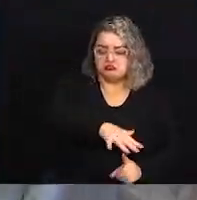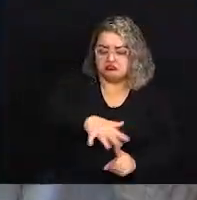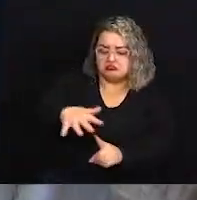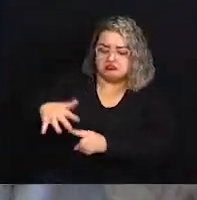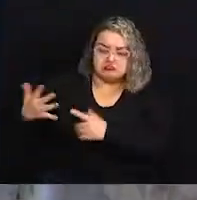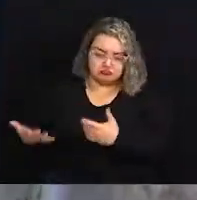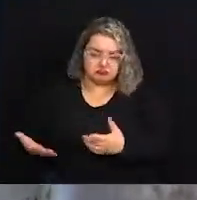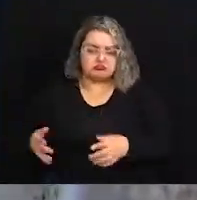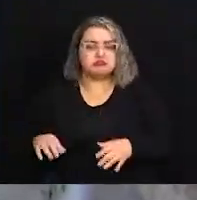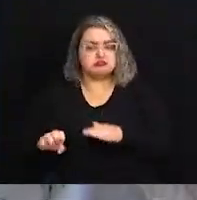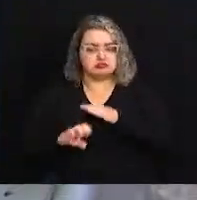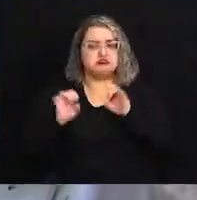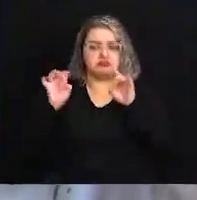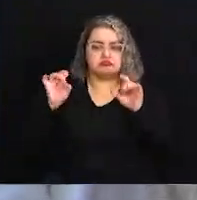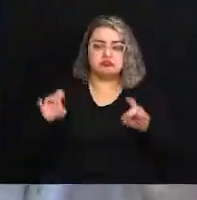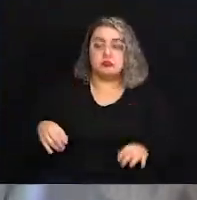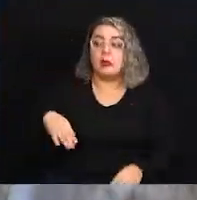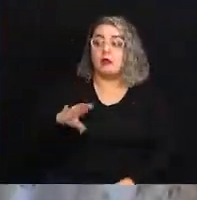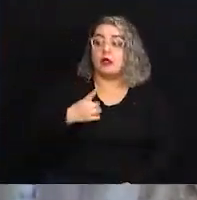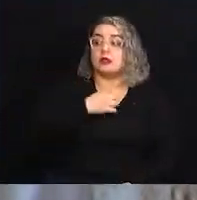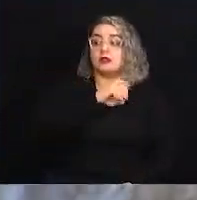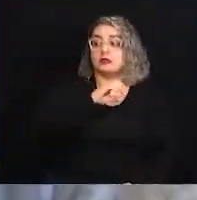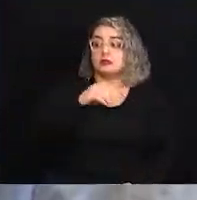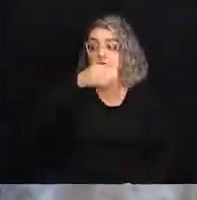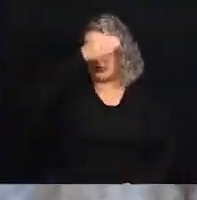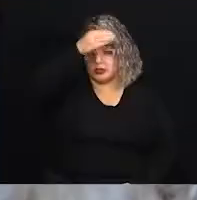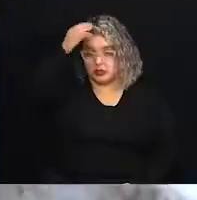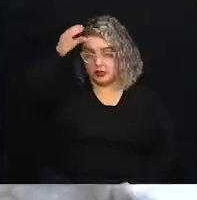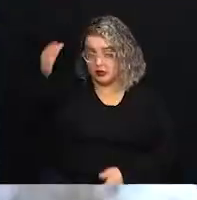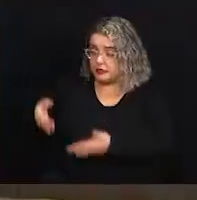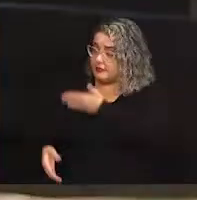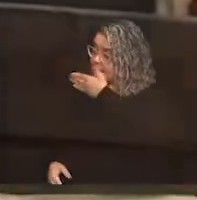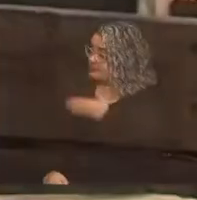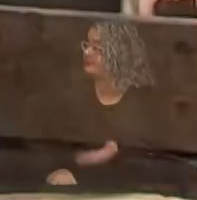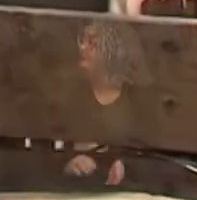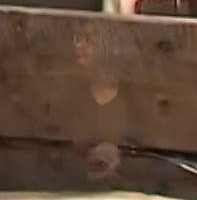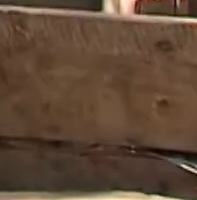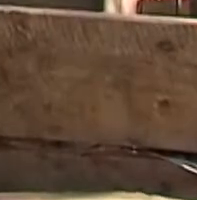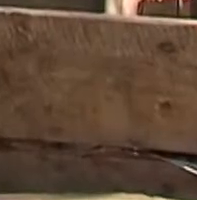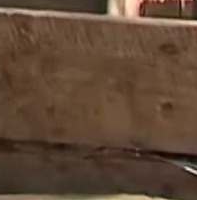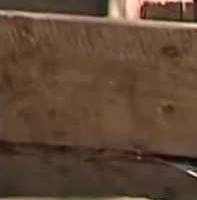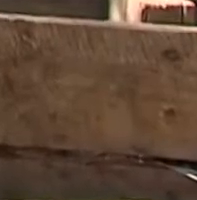empresa especializada que tem mais de 100 clientes.